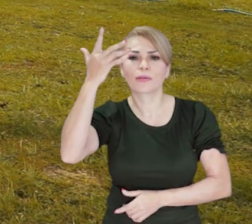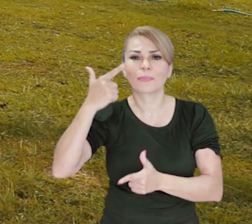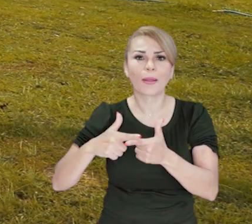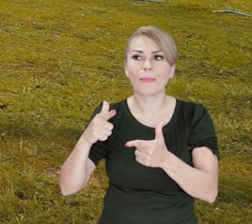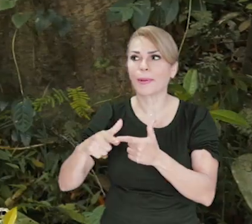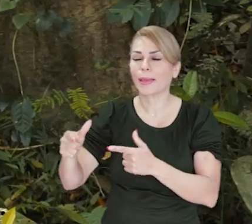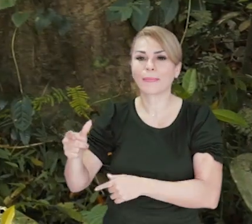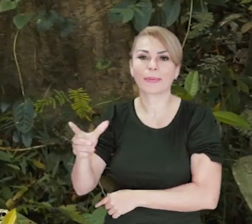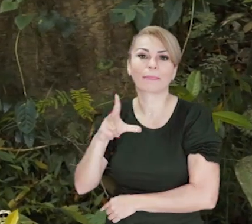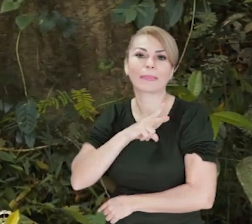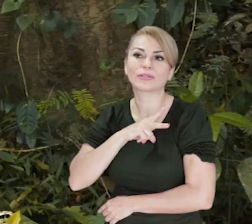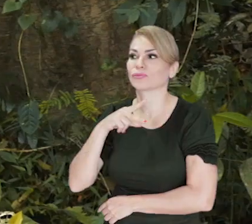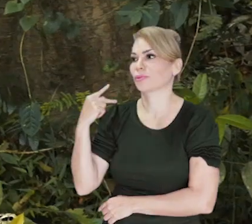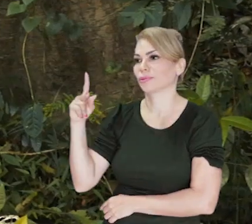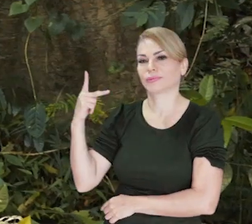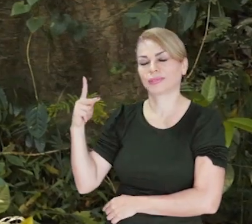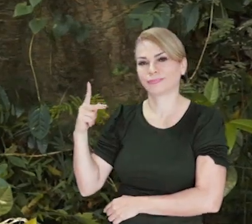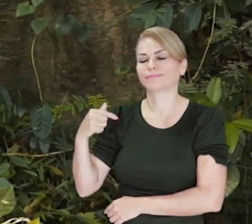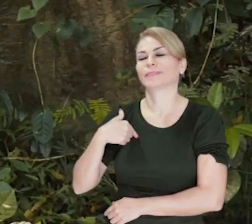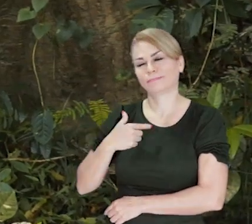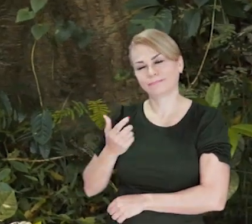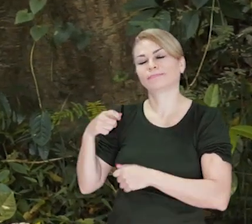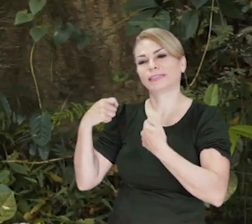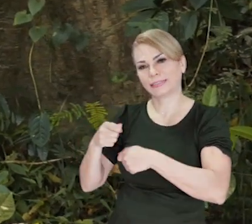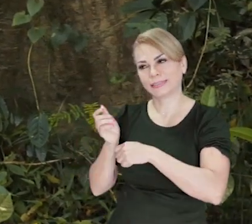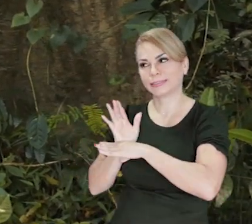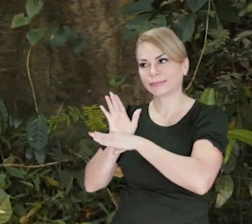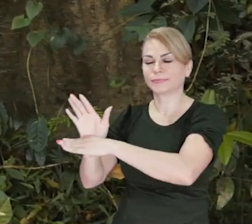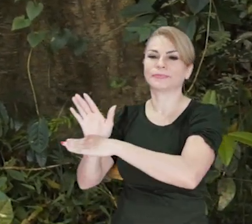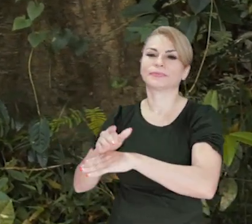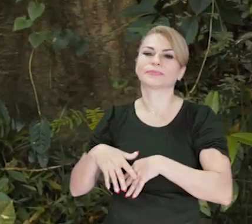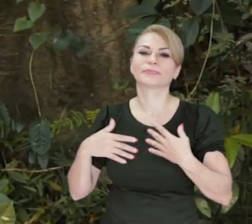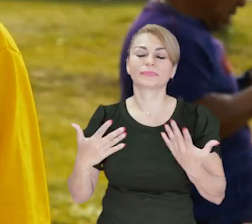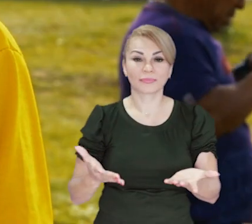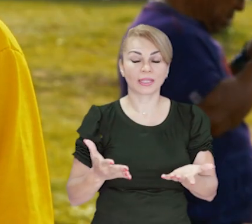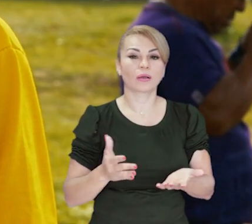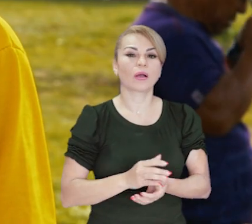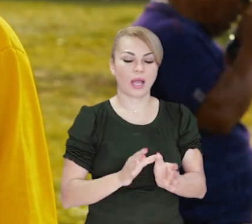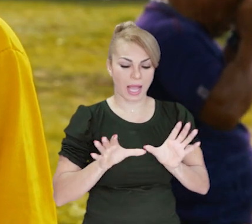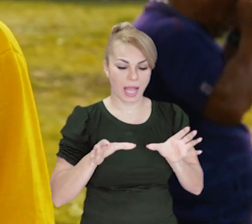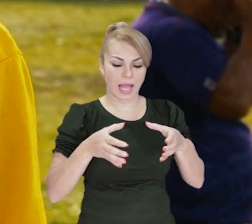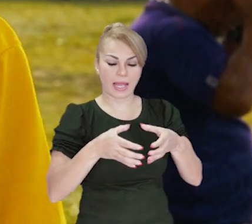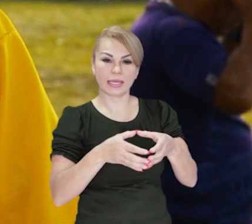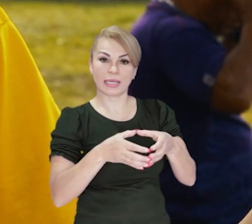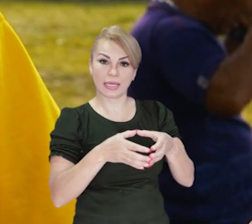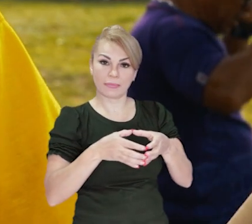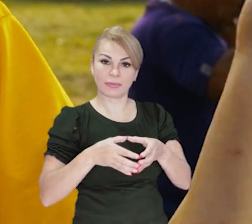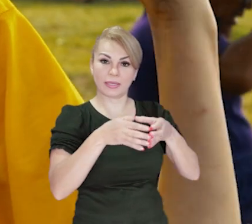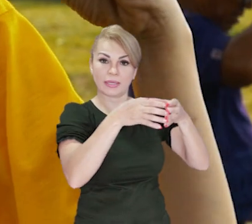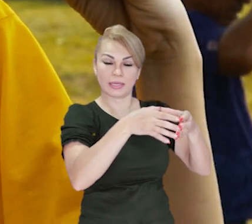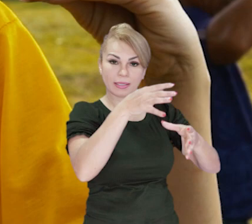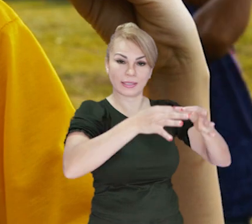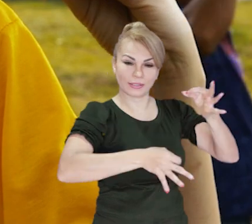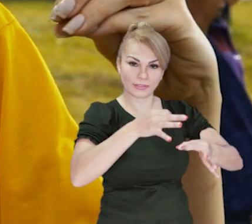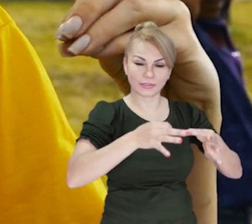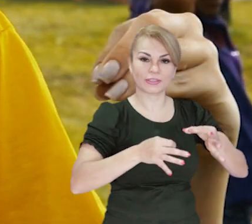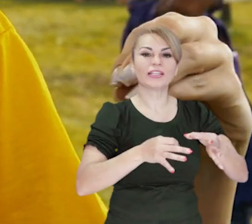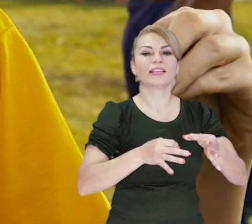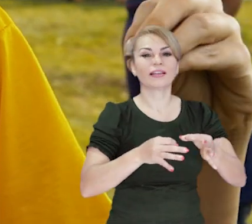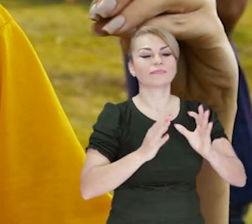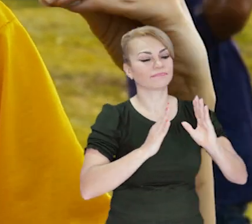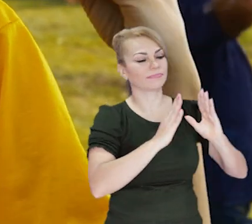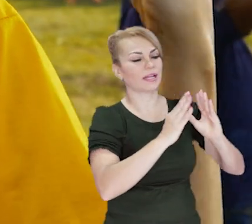banquinho de madeira, a equipe da justiça foi até a casa da dona Joana e do seu Raimundo. A gente foi falar com uma pessoa